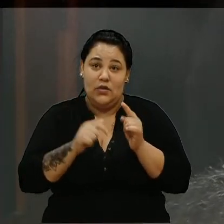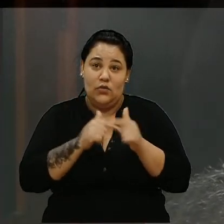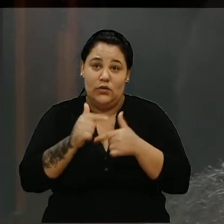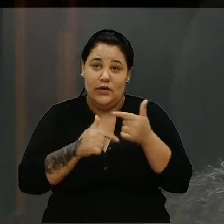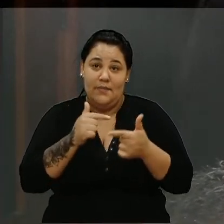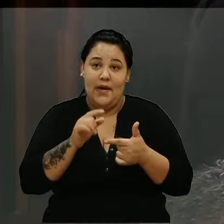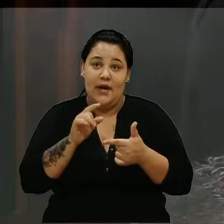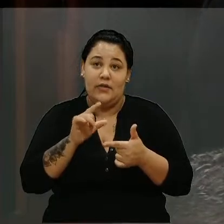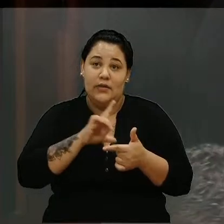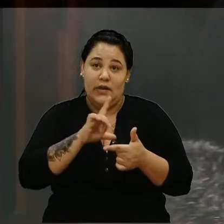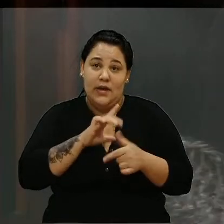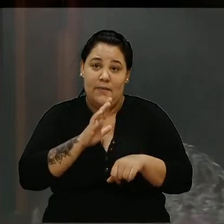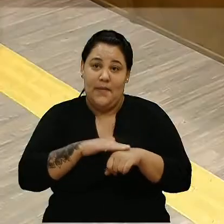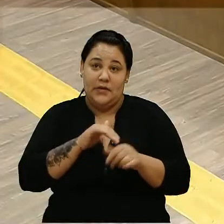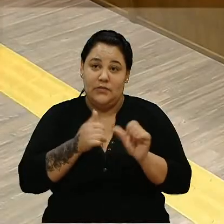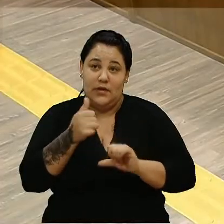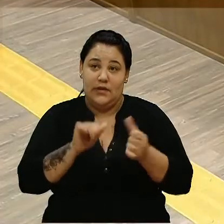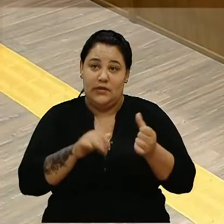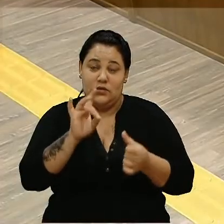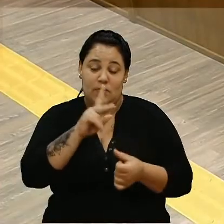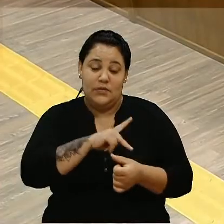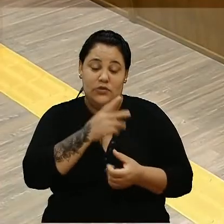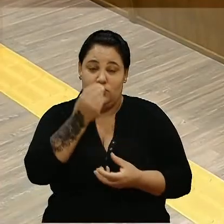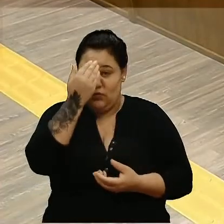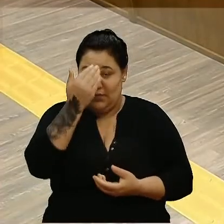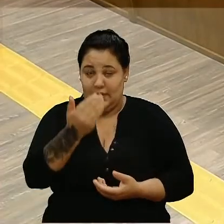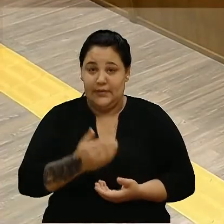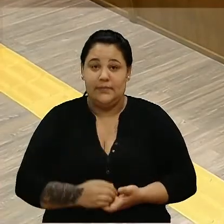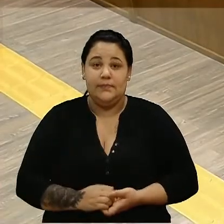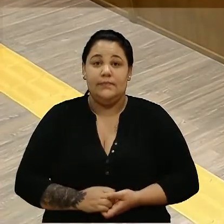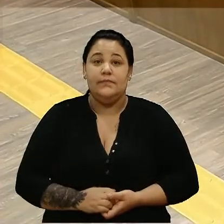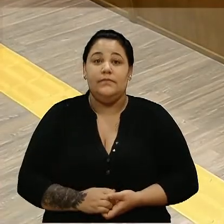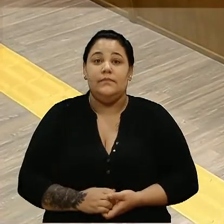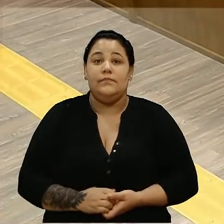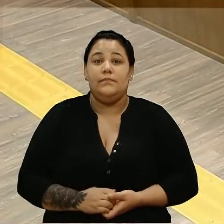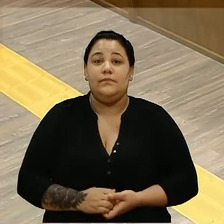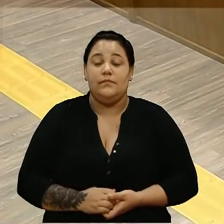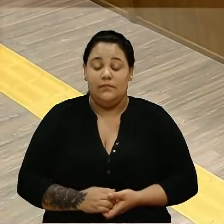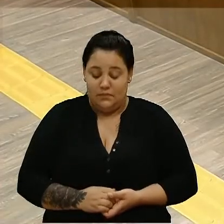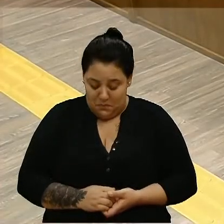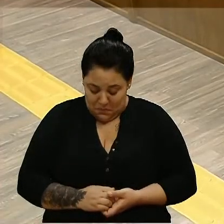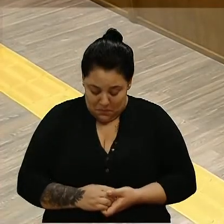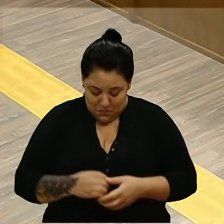isso, senhor presidente. Obrigada. Muito obrigado. Peço a palavra, presidente. A palavra, vereador.